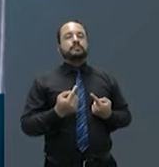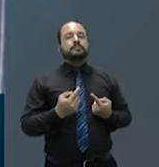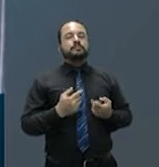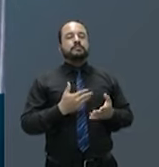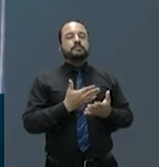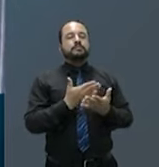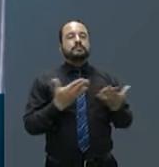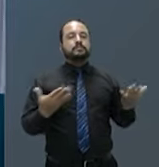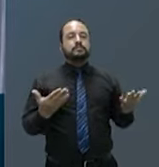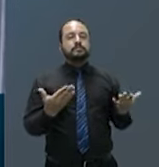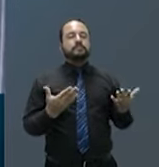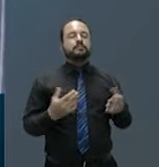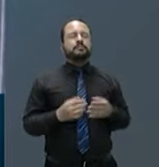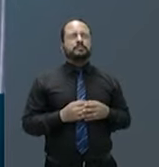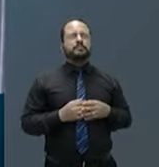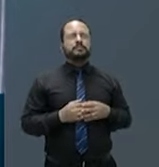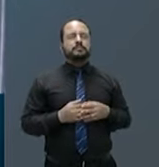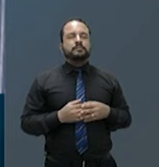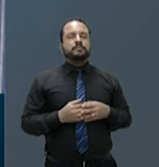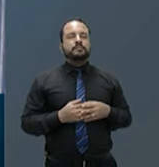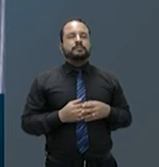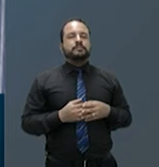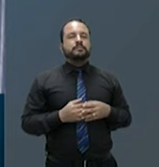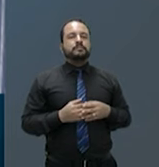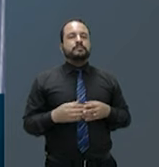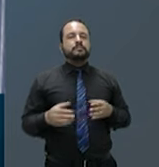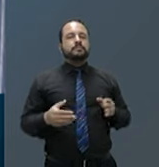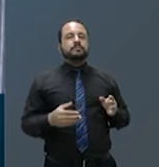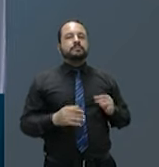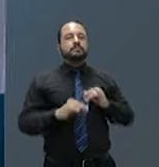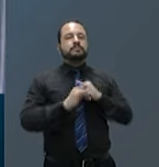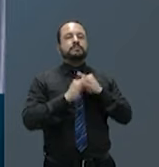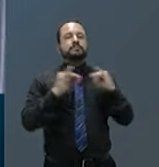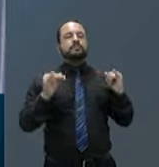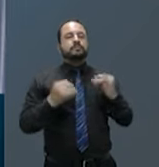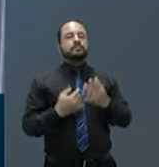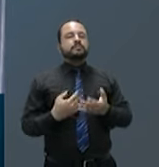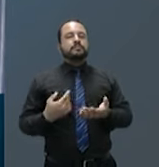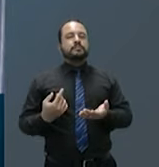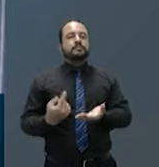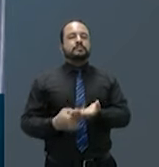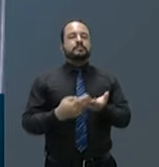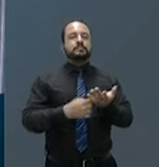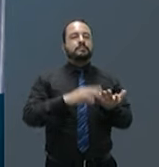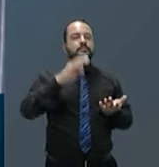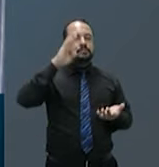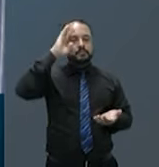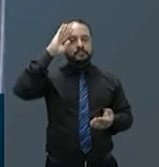temporal, que era até a publicação do acórdão do RESP